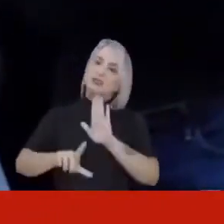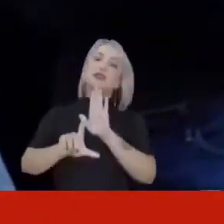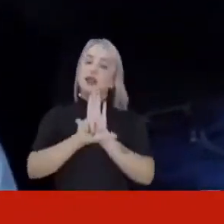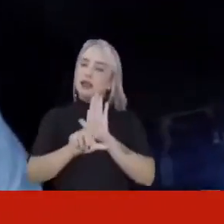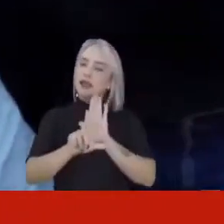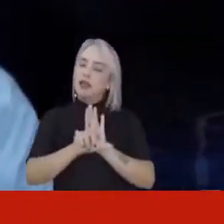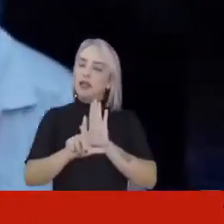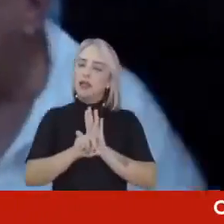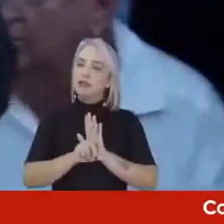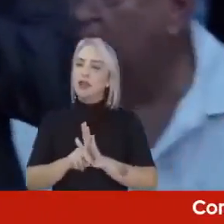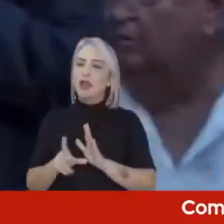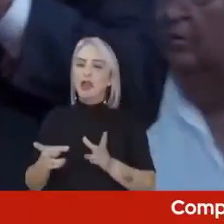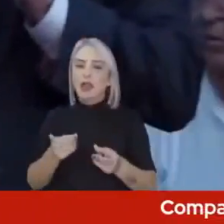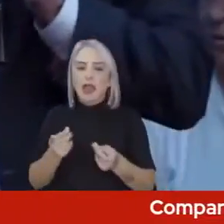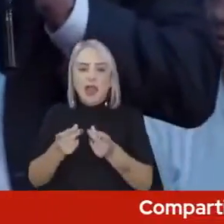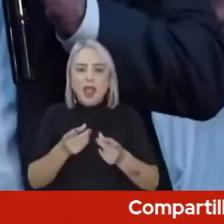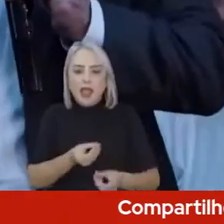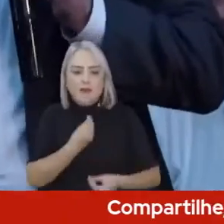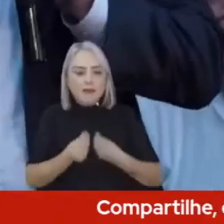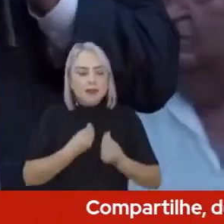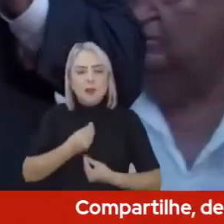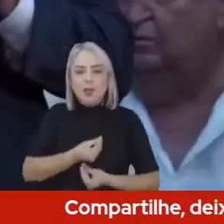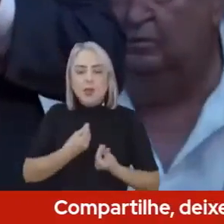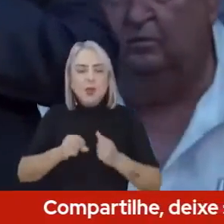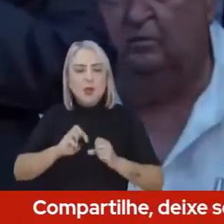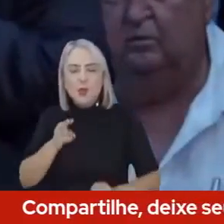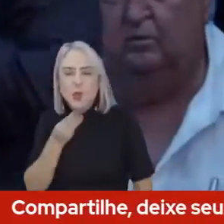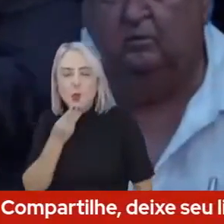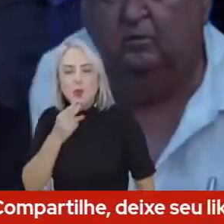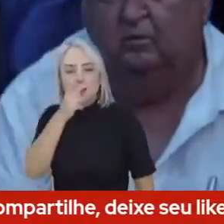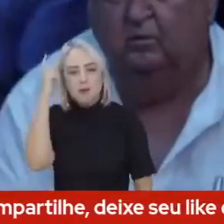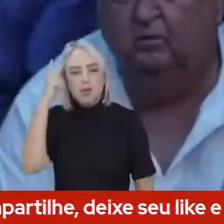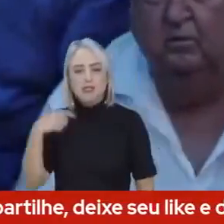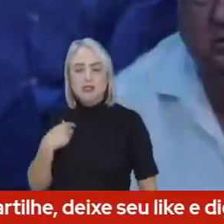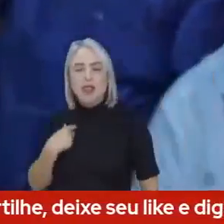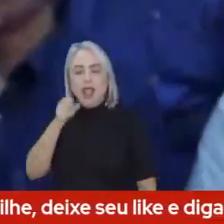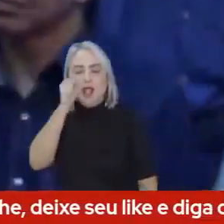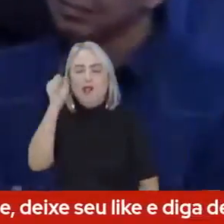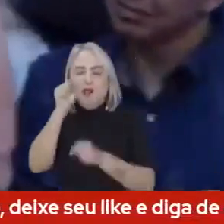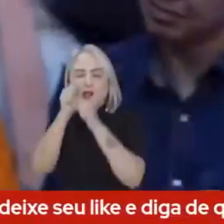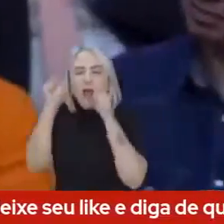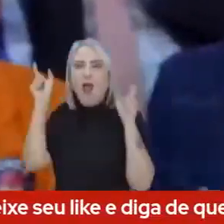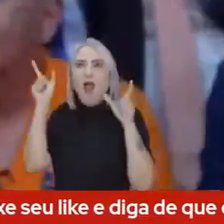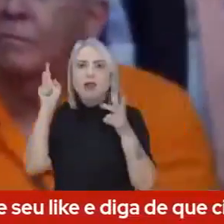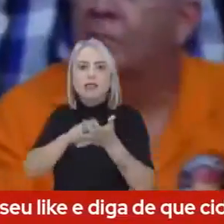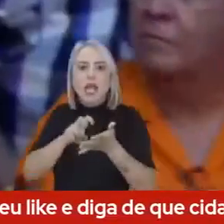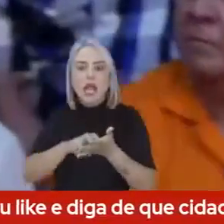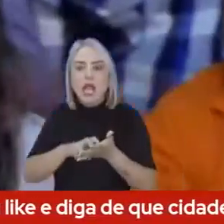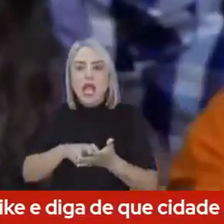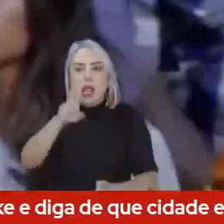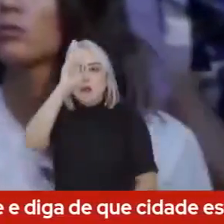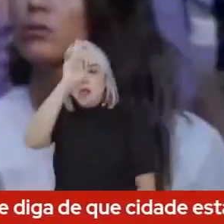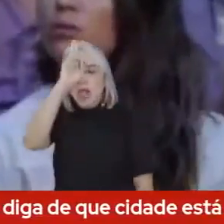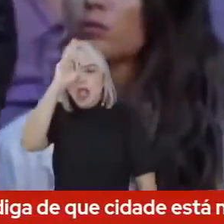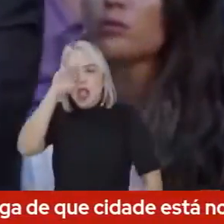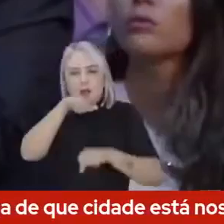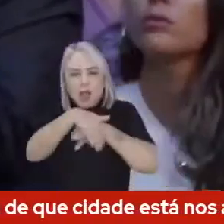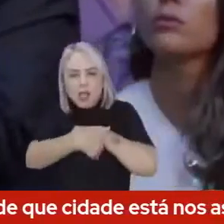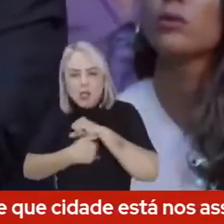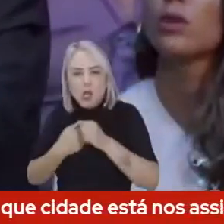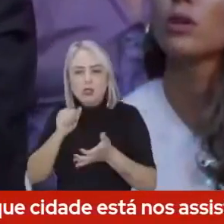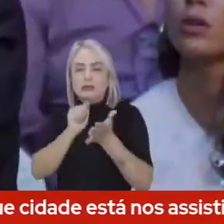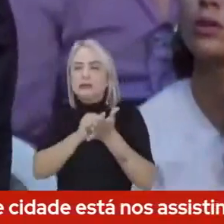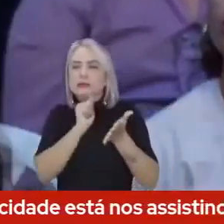de milhões e milhões de pessoas nesse país que levantam cedo, que à meia-noite estão batendo na porta da casa da gente entregando